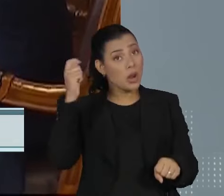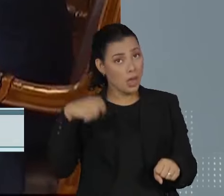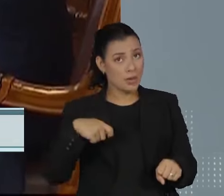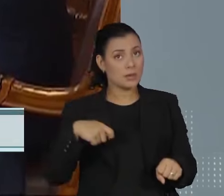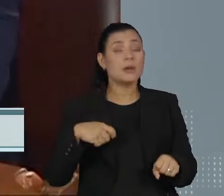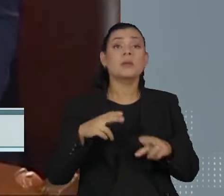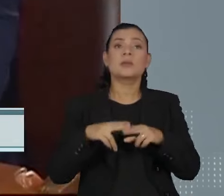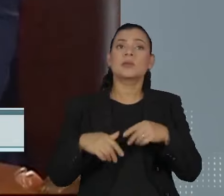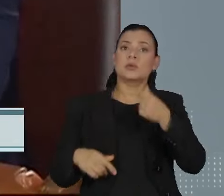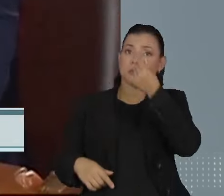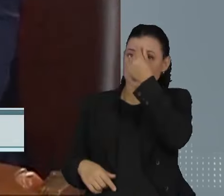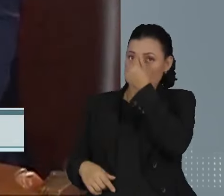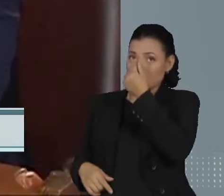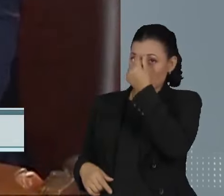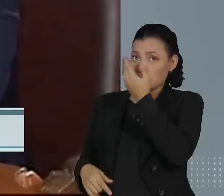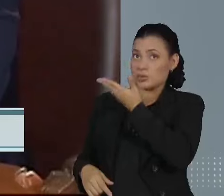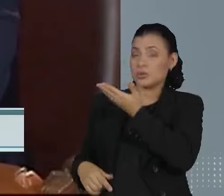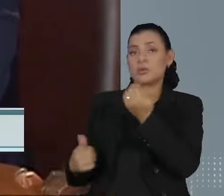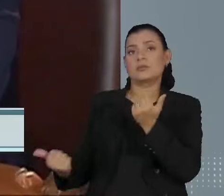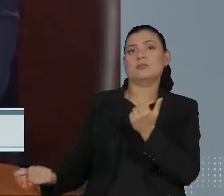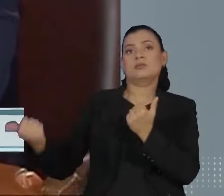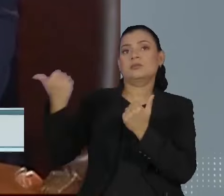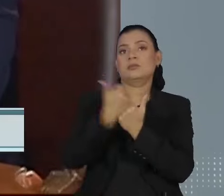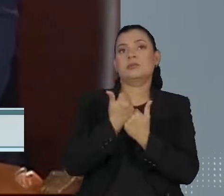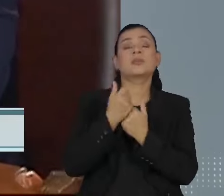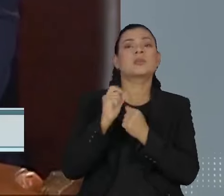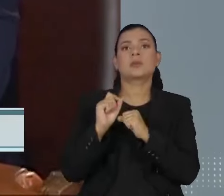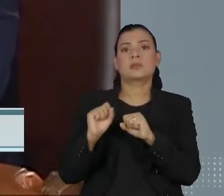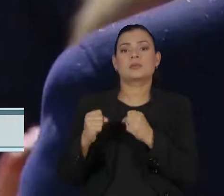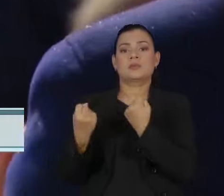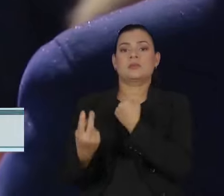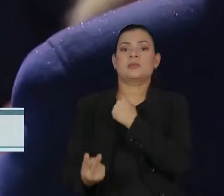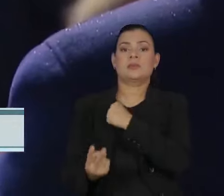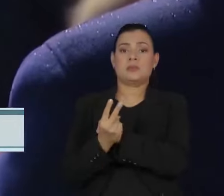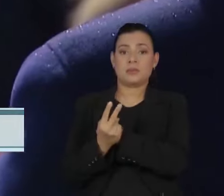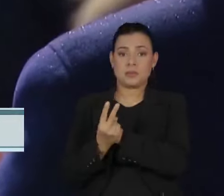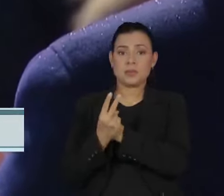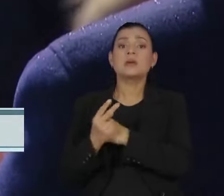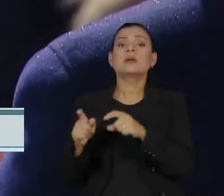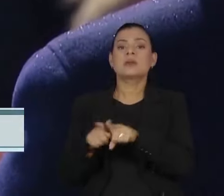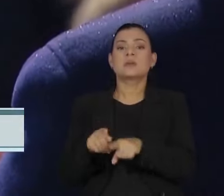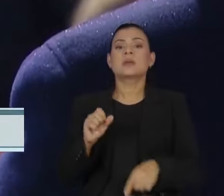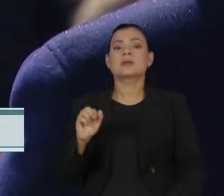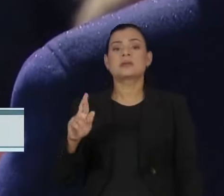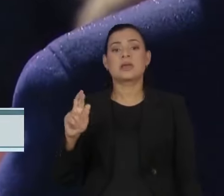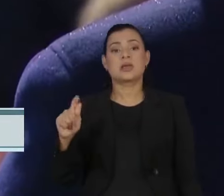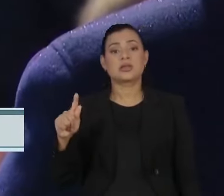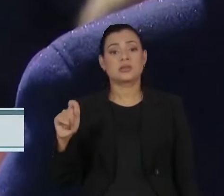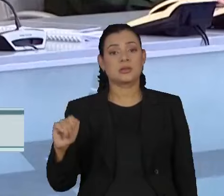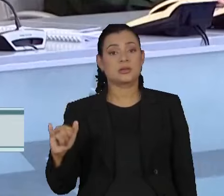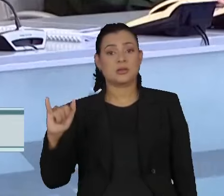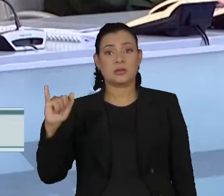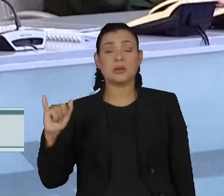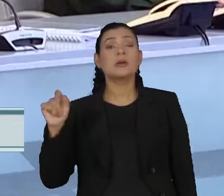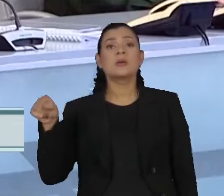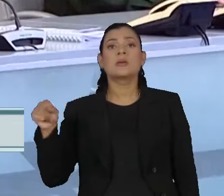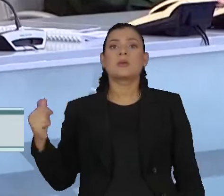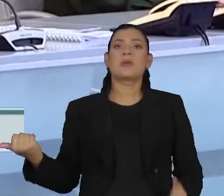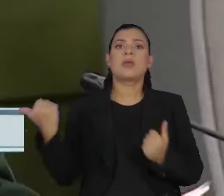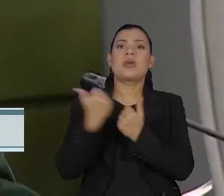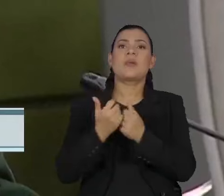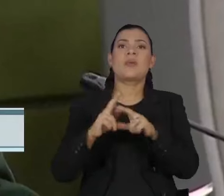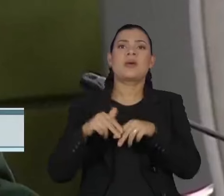Putin trocou o ministro da Defesa, Sergei Shoigu, que liderou a pasta desde o começo da invasão da